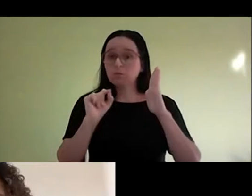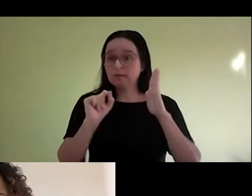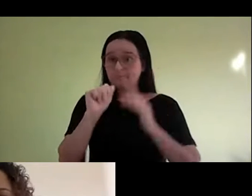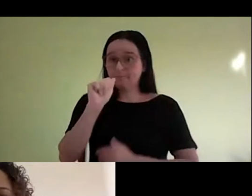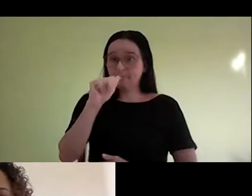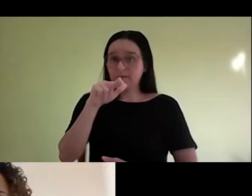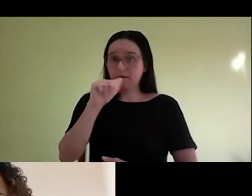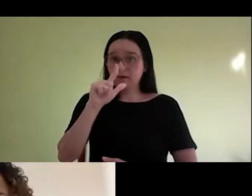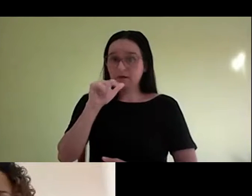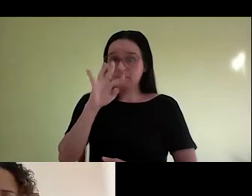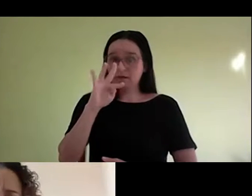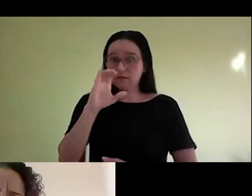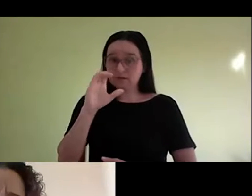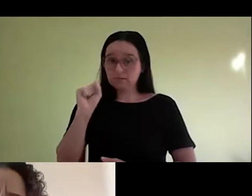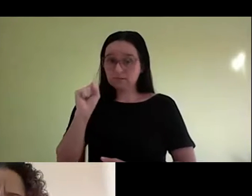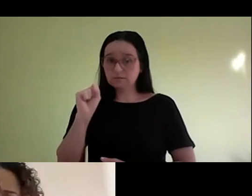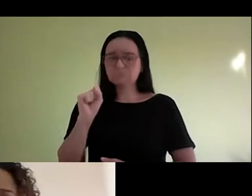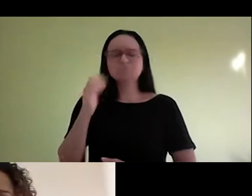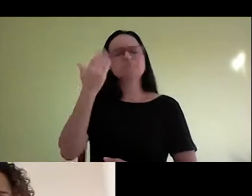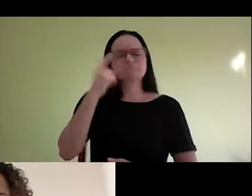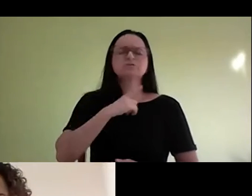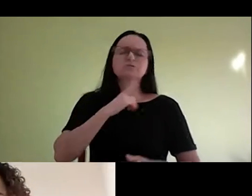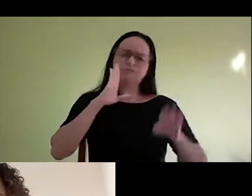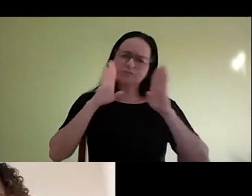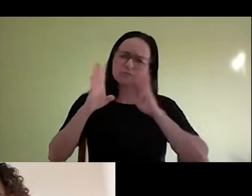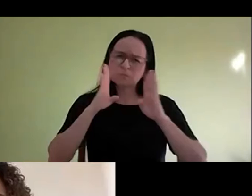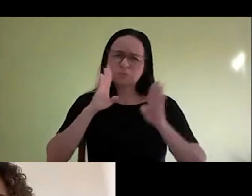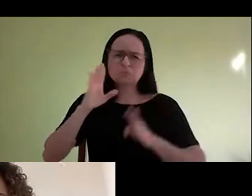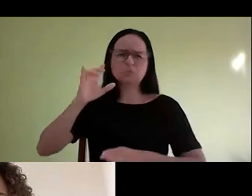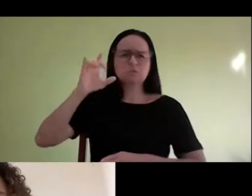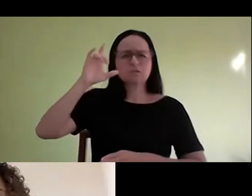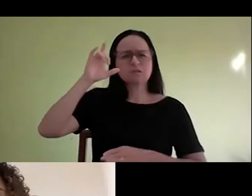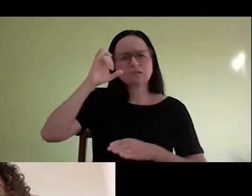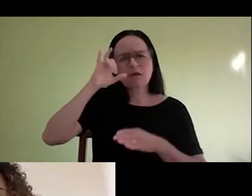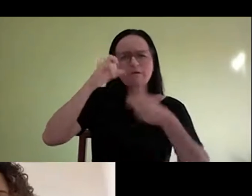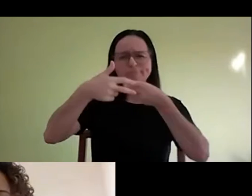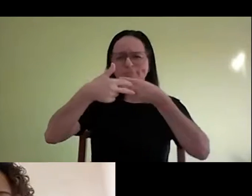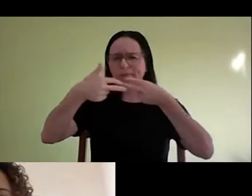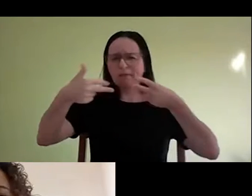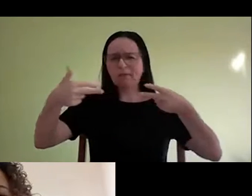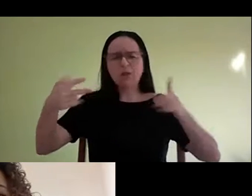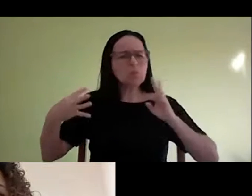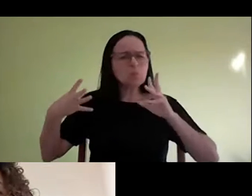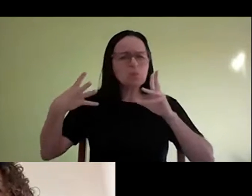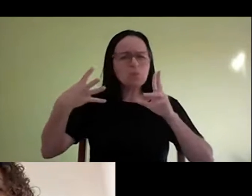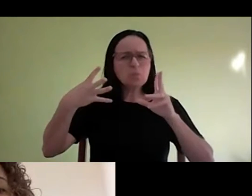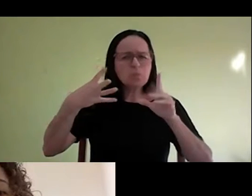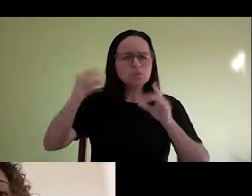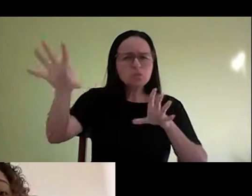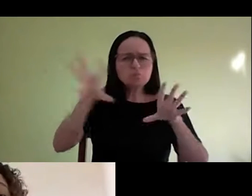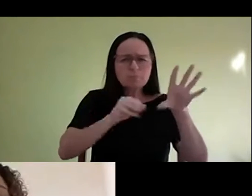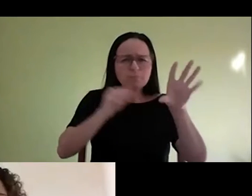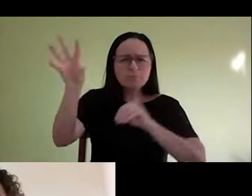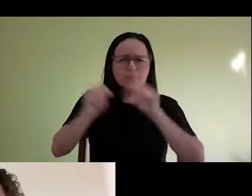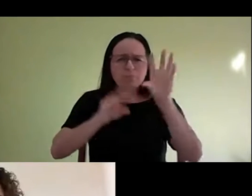mundo sabe hoje quem usa Facebook, usa Instagram. Todos esses dados que hoje são coletados nossos para entender